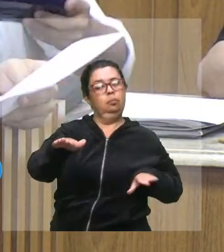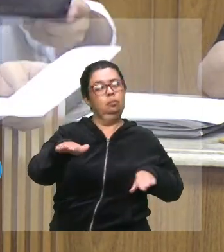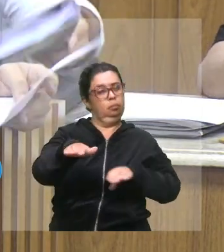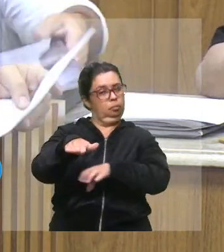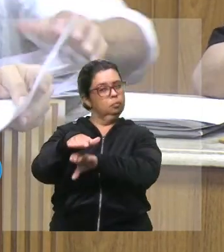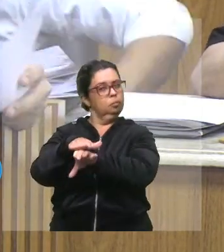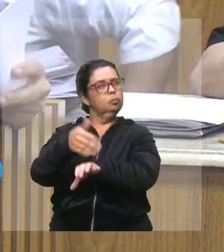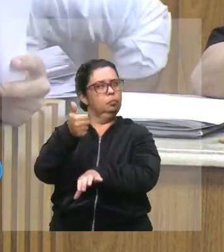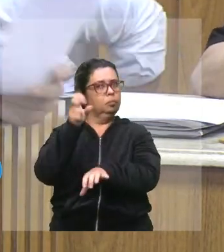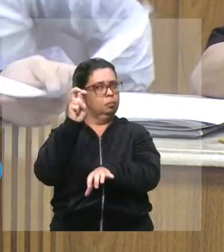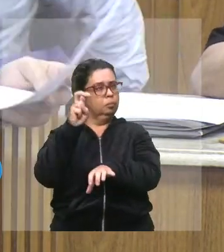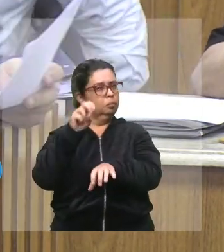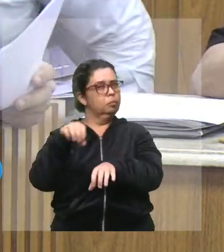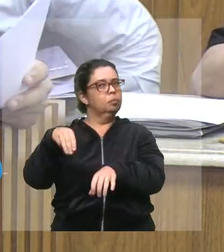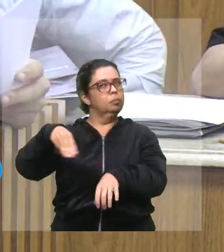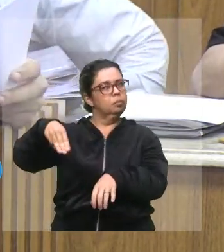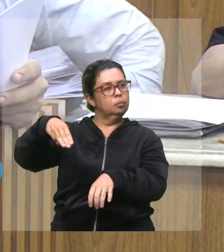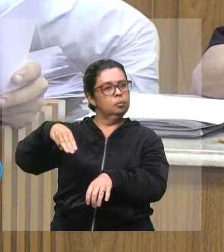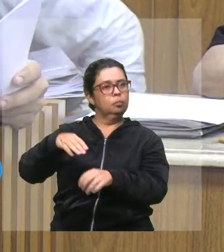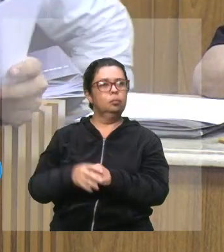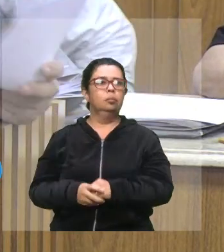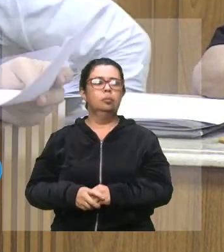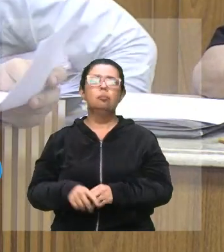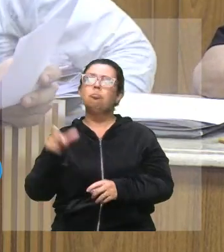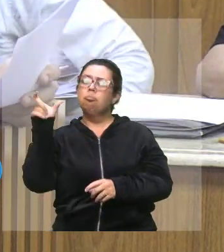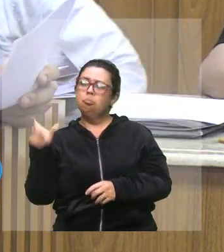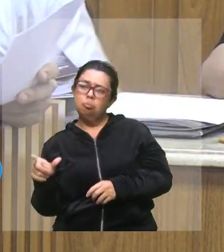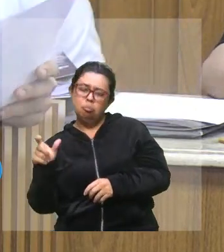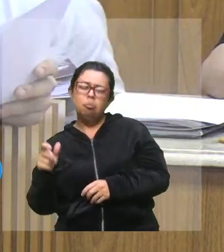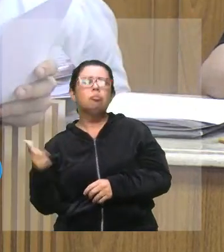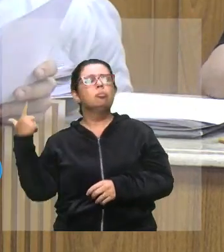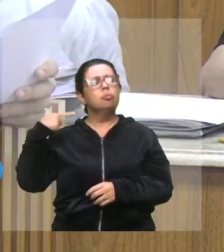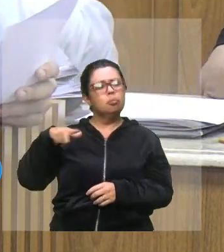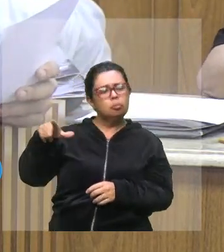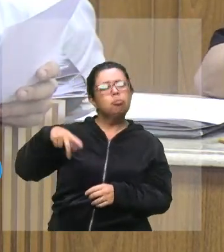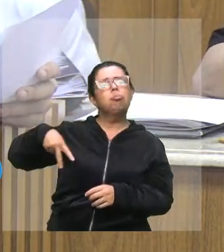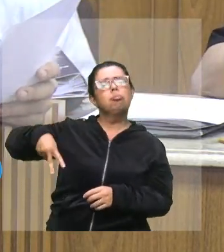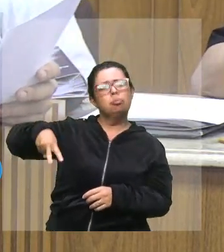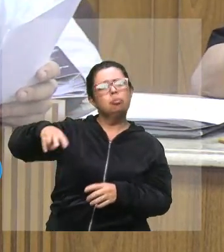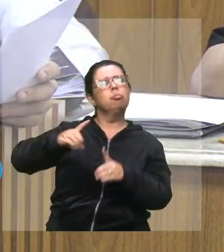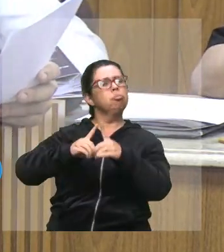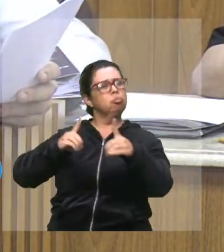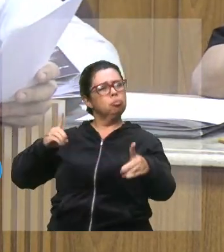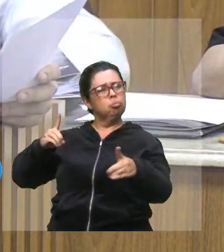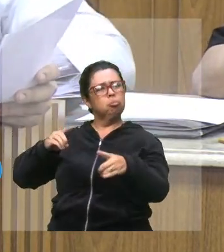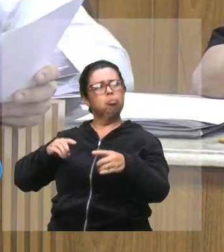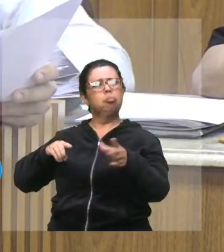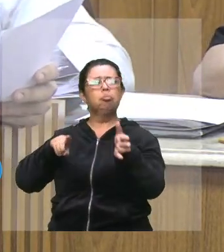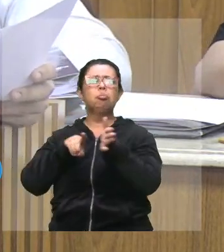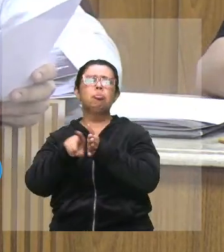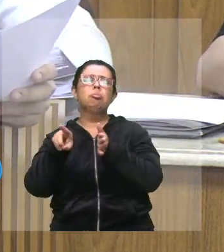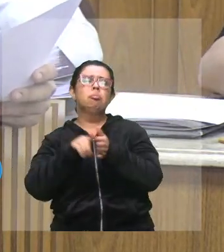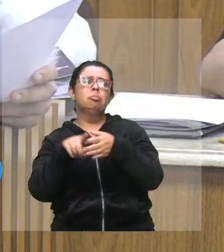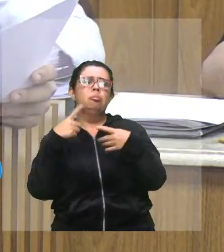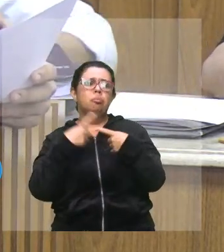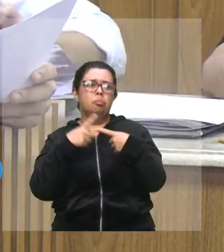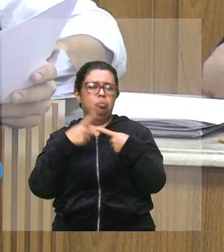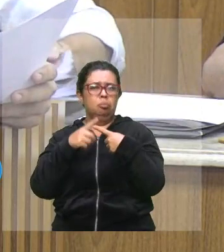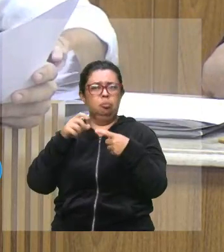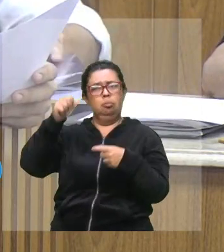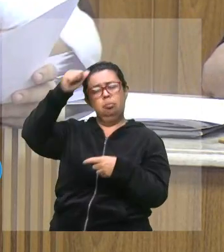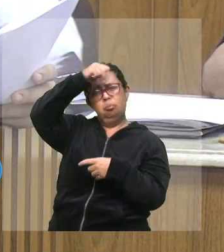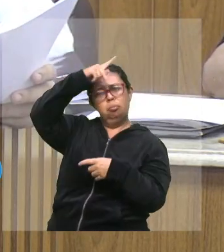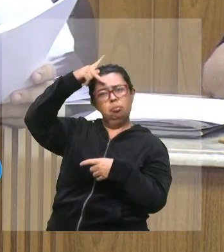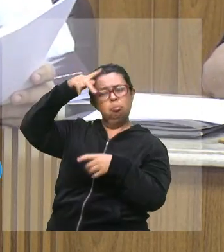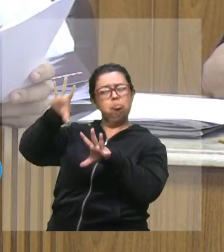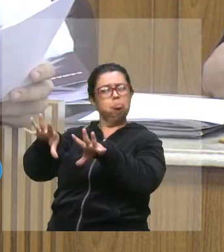15 minutos a farmácia, para pessoas com dificuldade de acesso e tudo mais. E aí eu pergunto, por que a prefeitura retirou essas